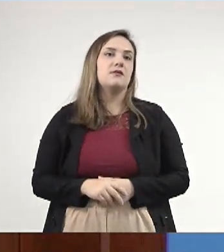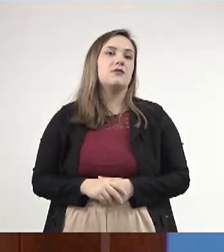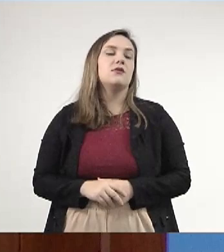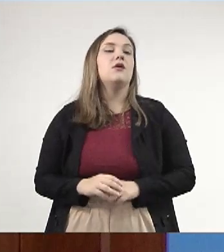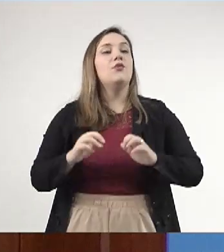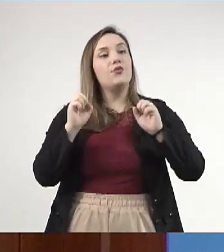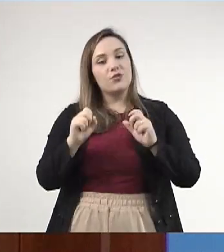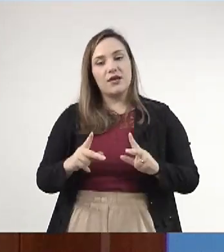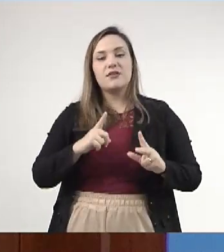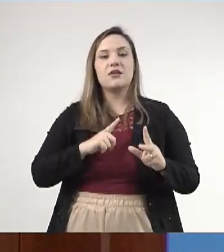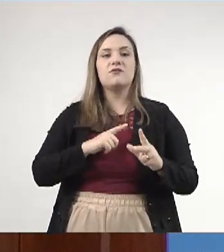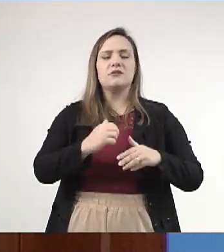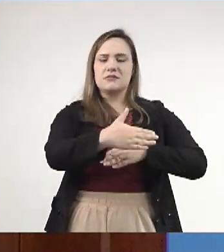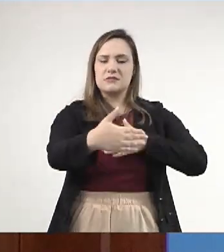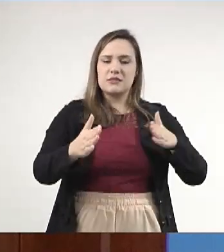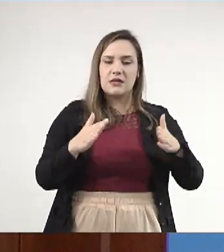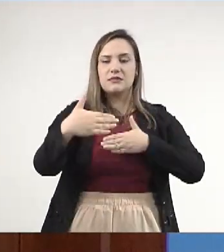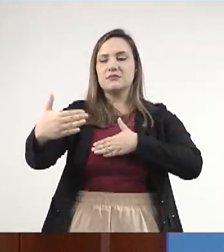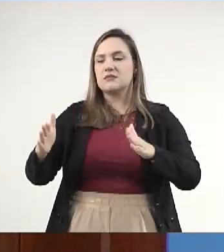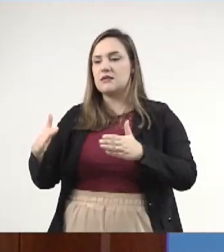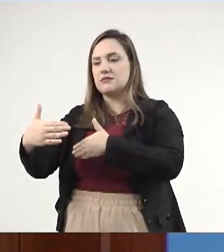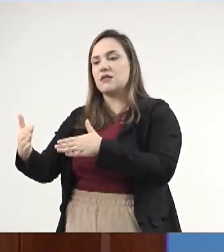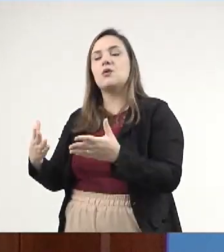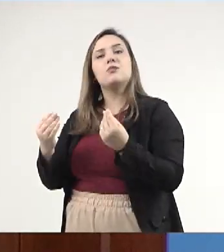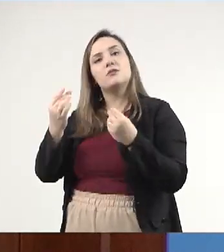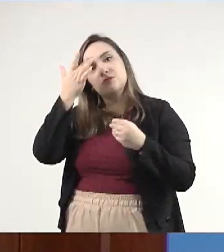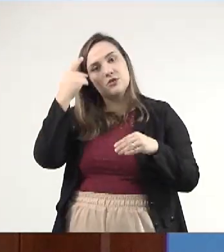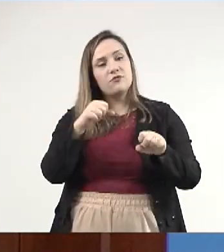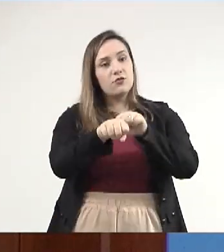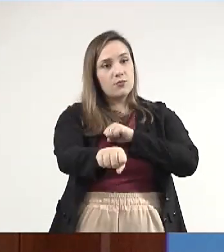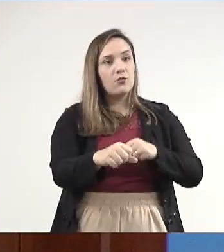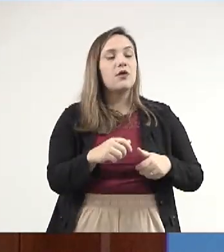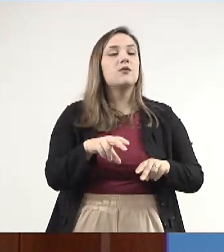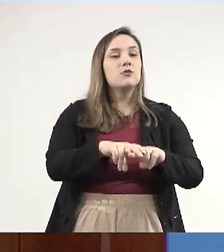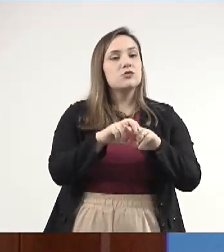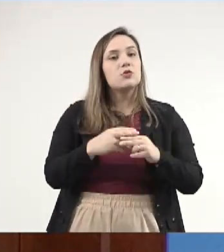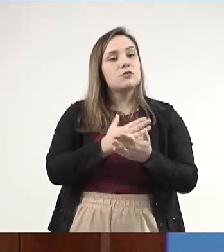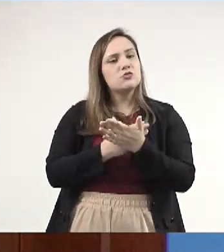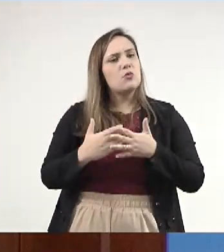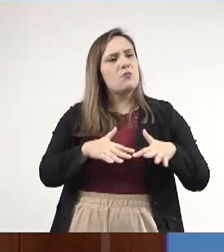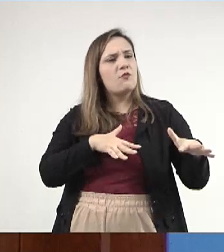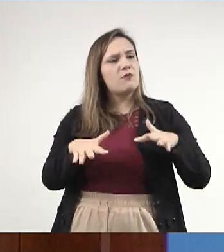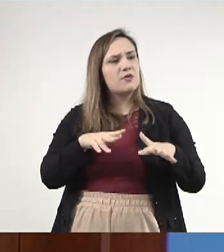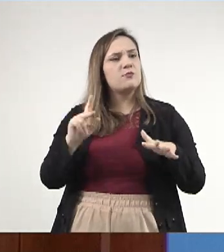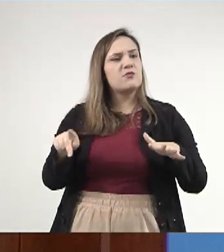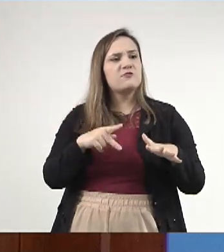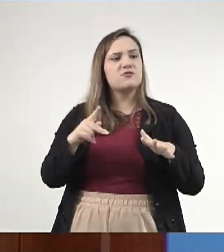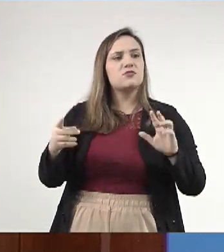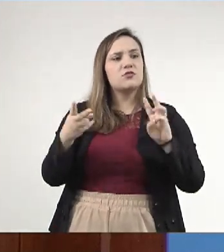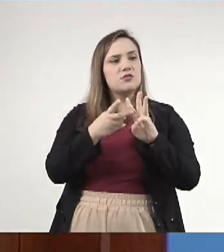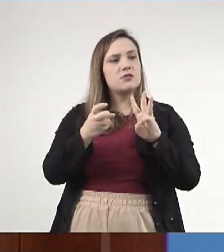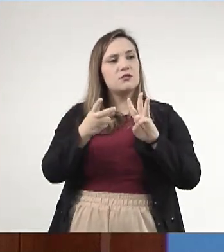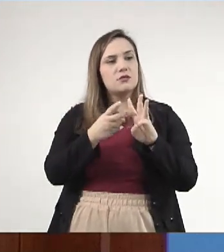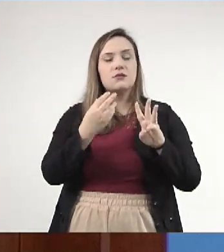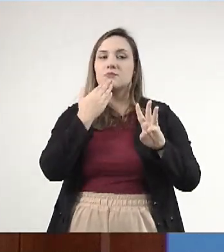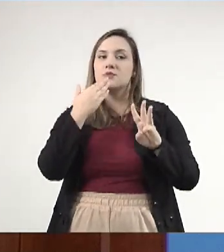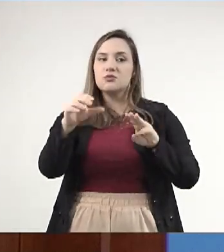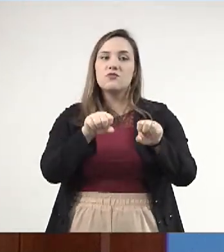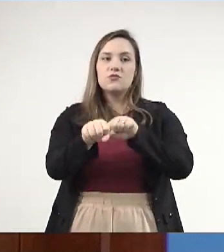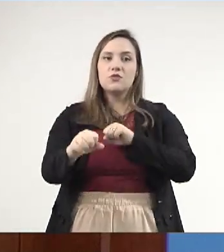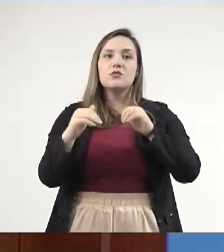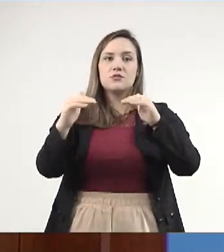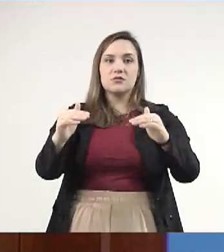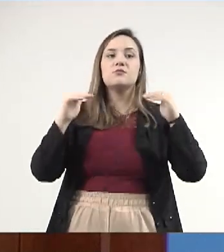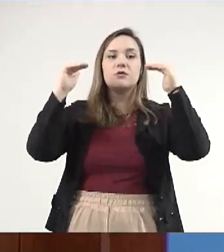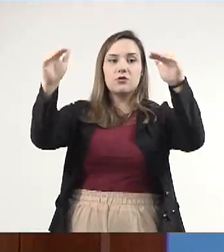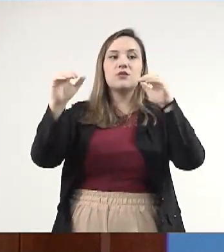de várias turmas do curso Araverá, houve um movimento de professores indígenas para reivindicar a formação em